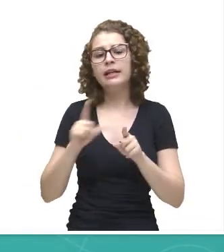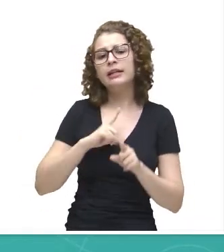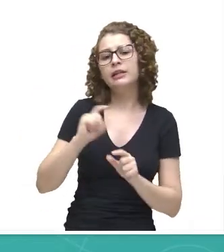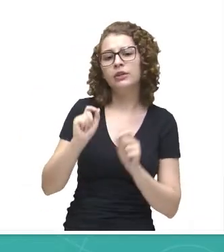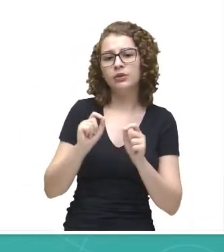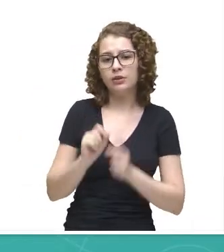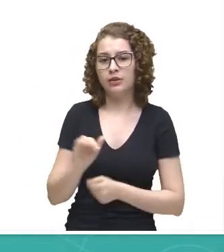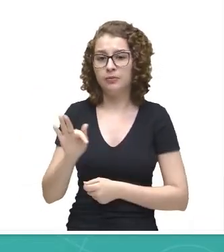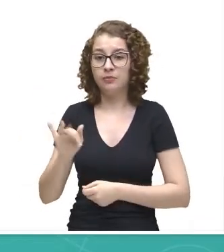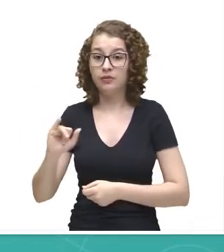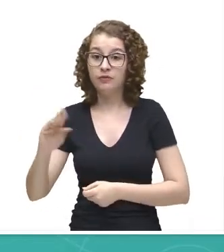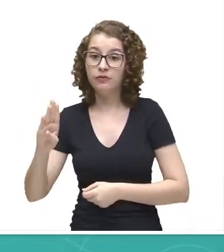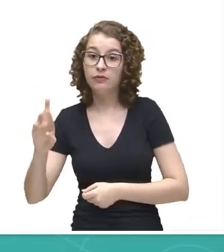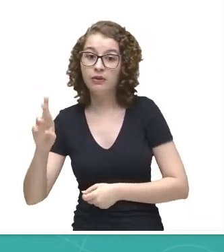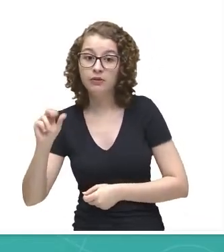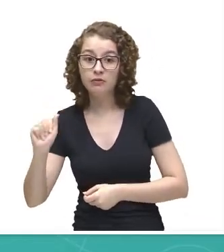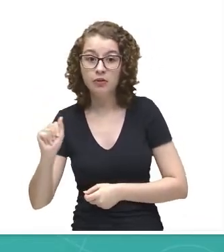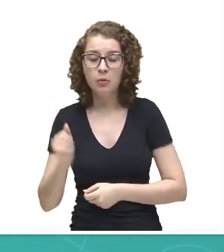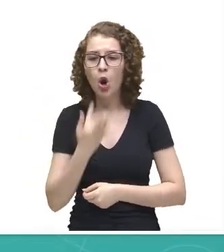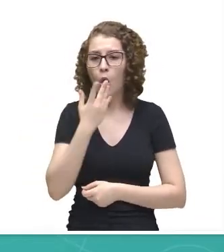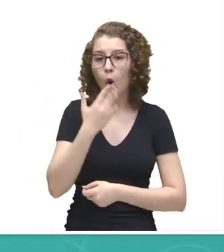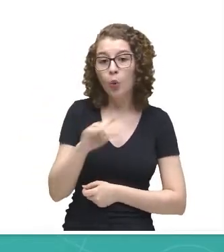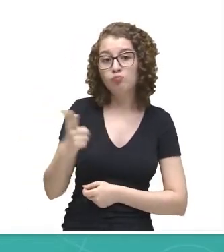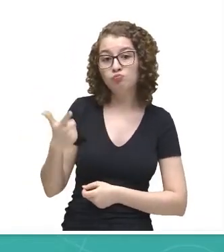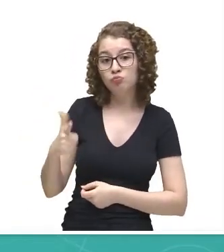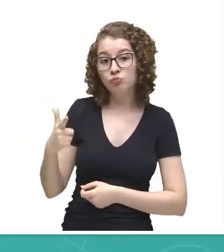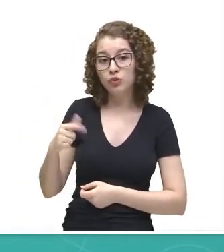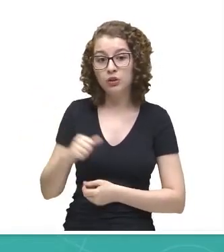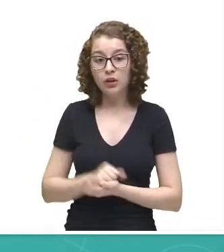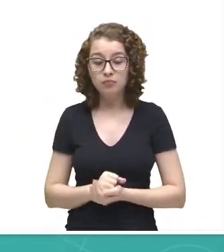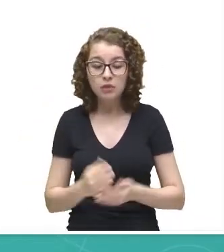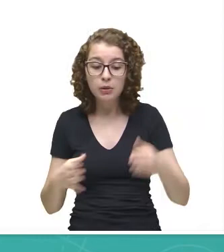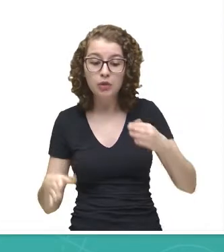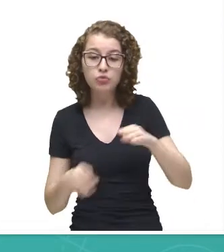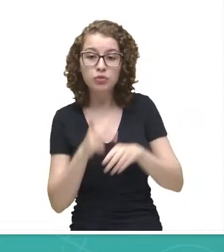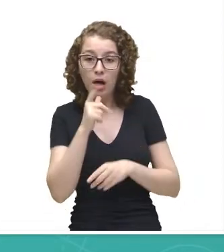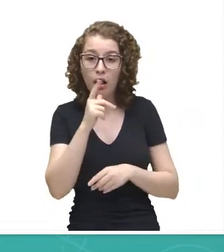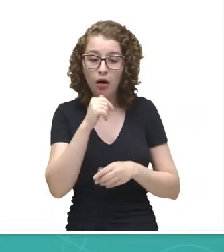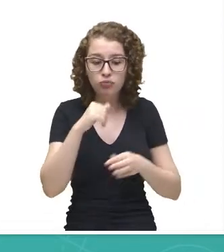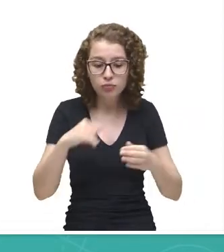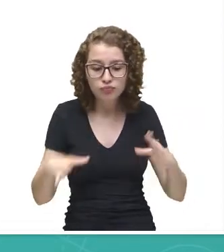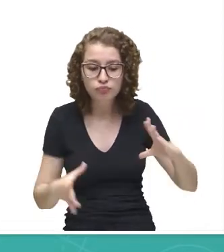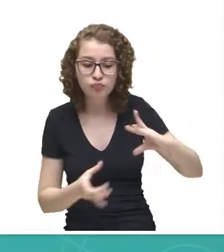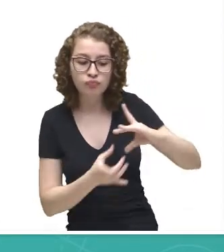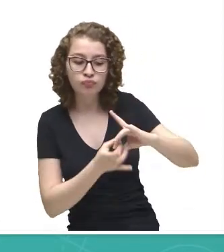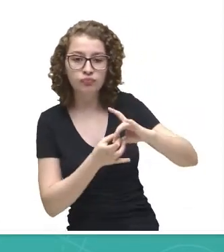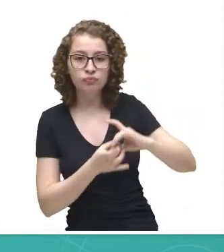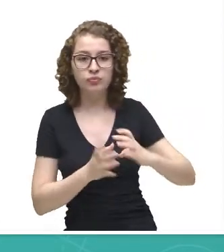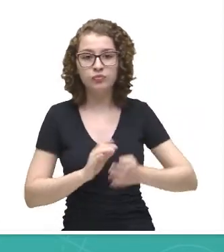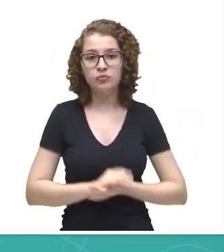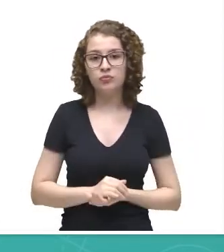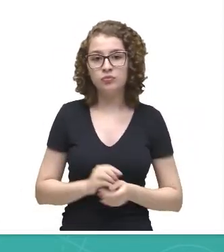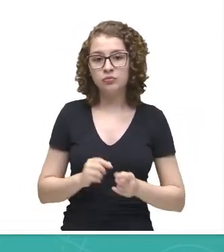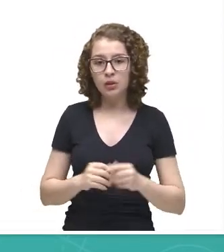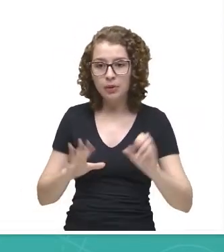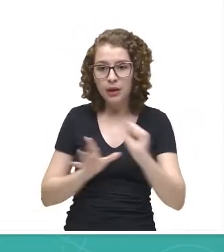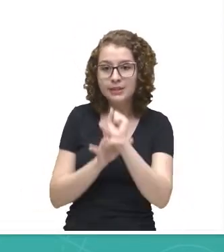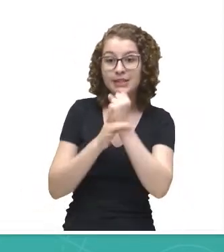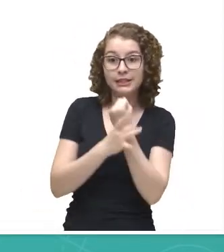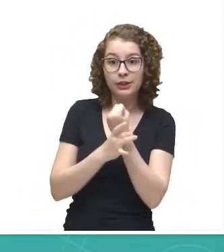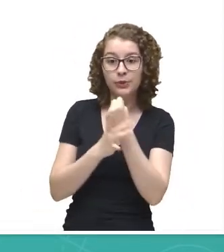matriz intercelular é incolor, atua como lubrificante e como barreira à penetração de micro-organismos invasores.